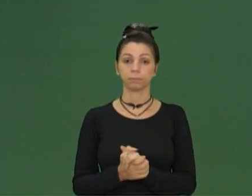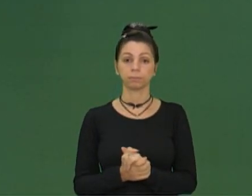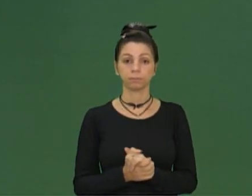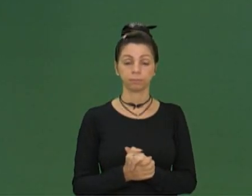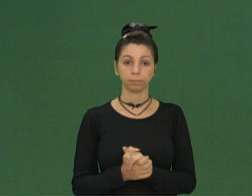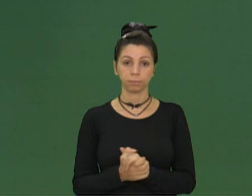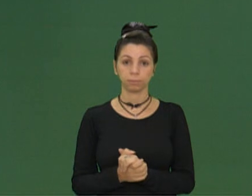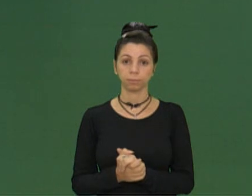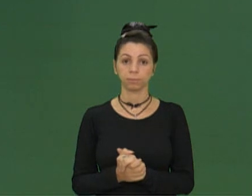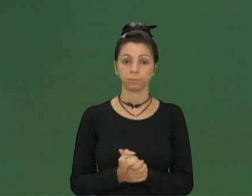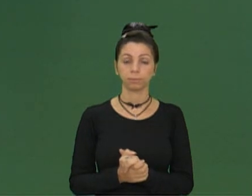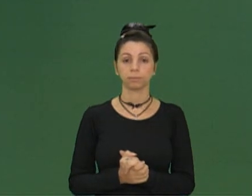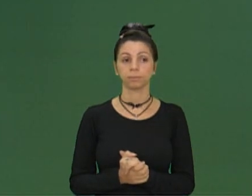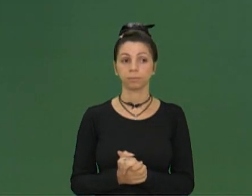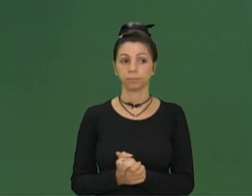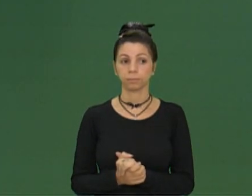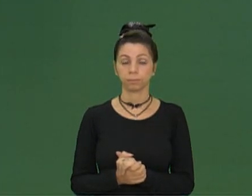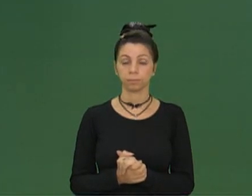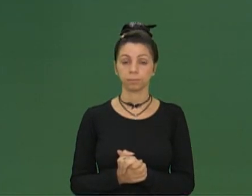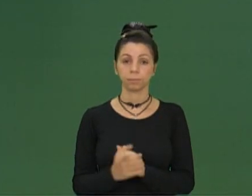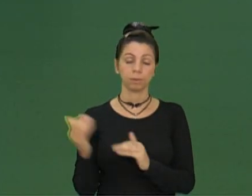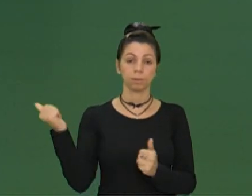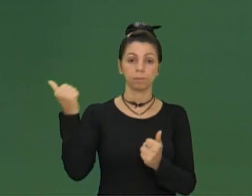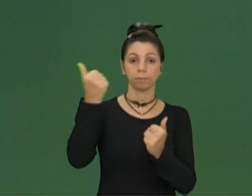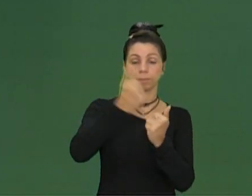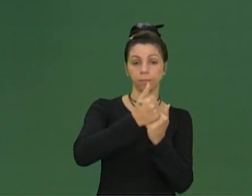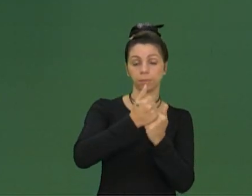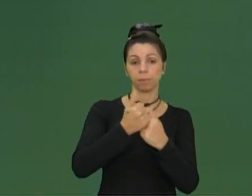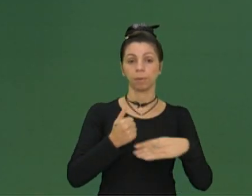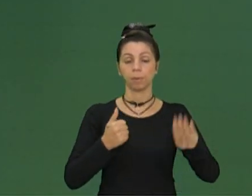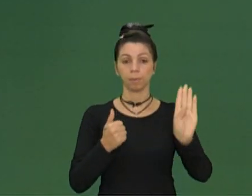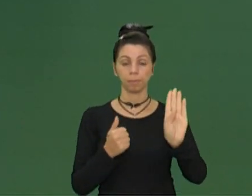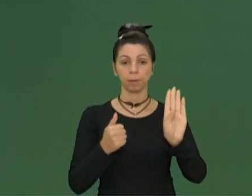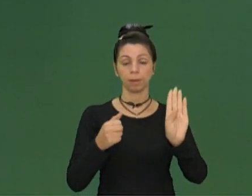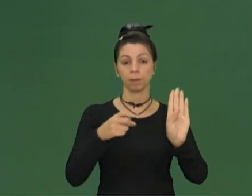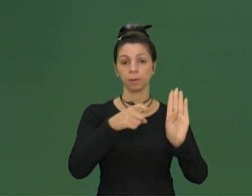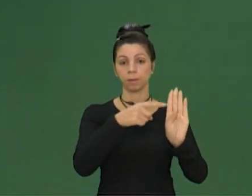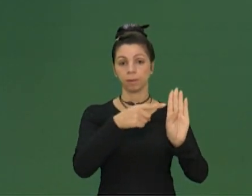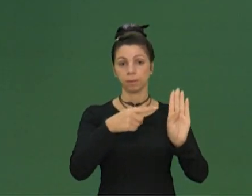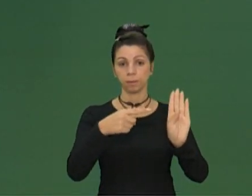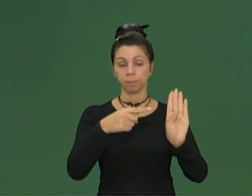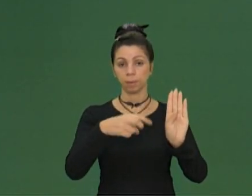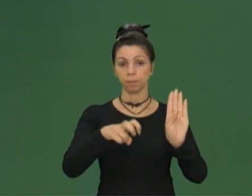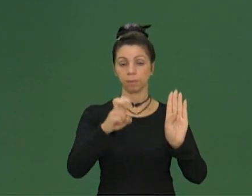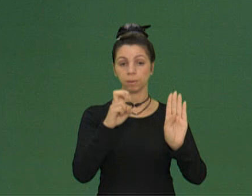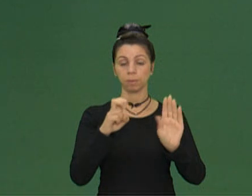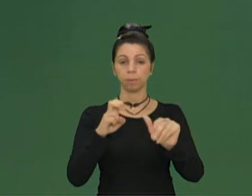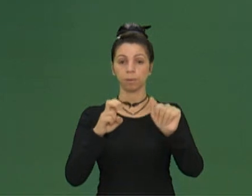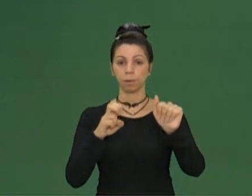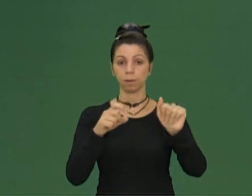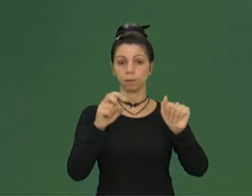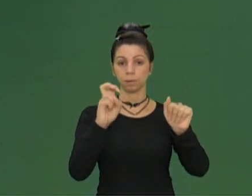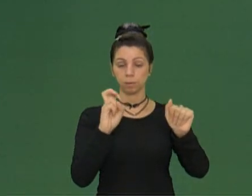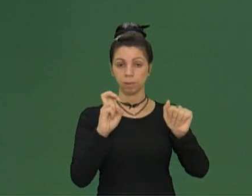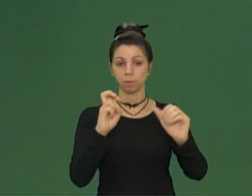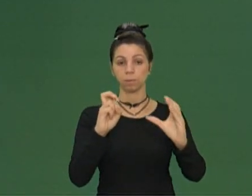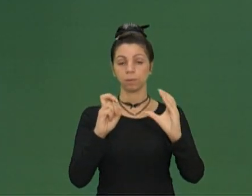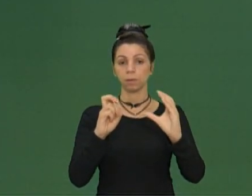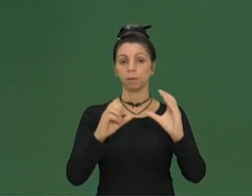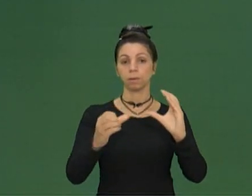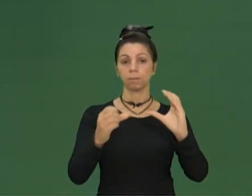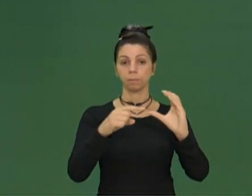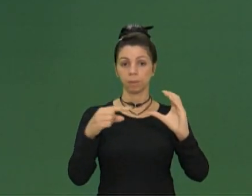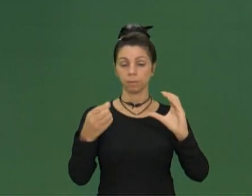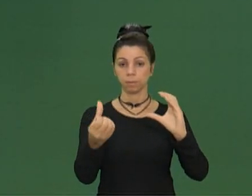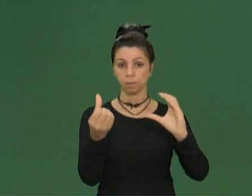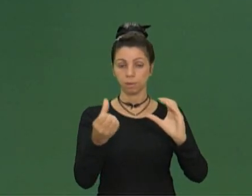fórmula de Bhaskara vocês conhecem. Substituí, né, o B sendo menos 5, o A sendo 5 e o C sendo menos 6.